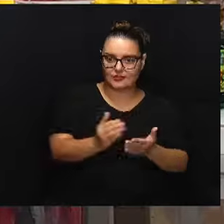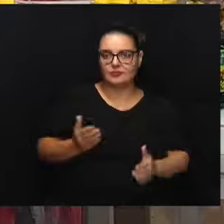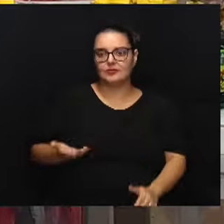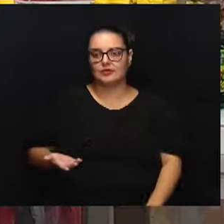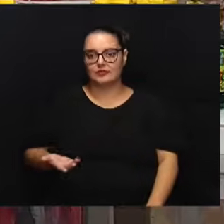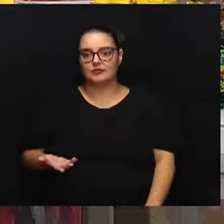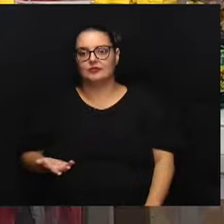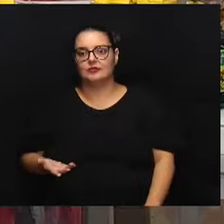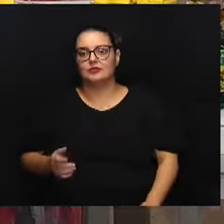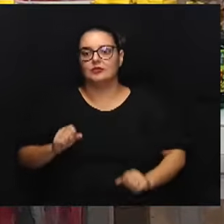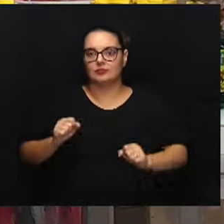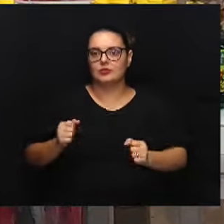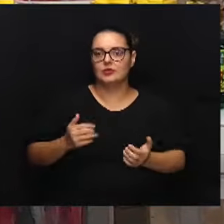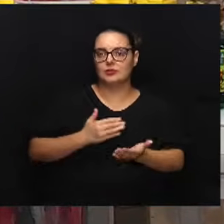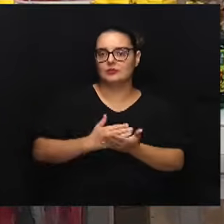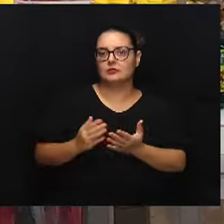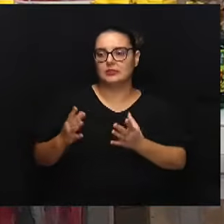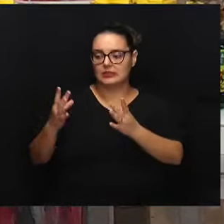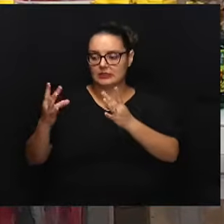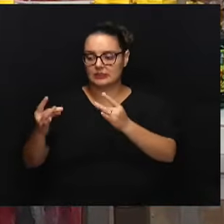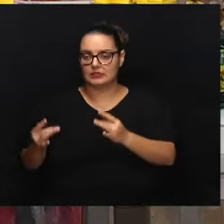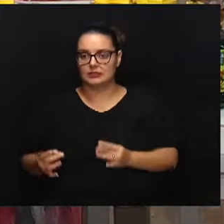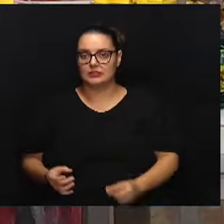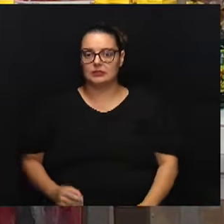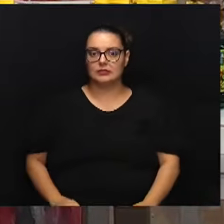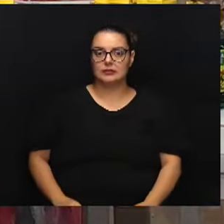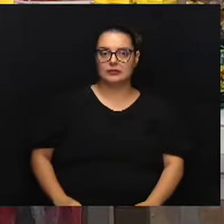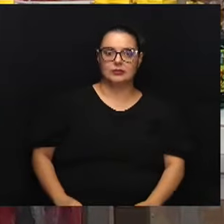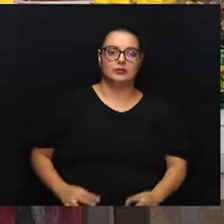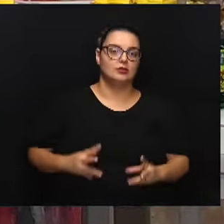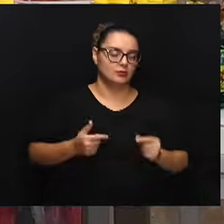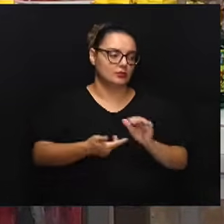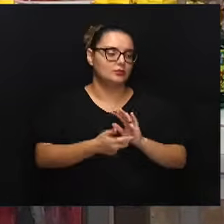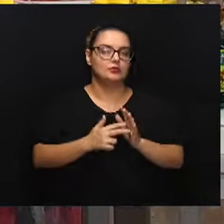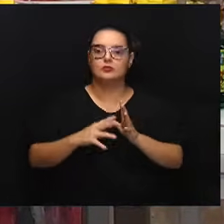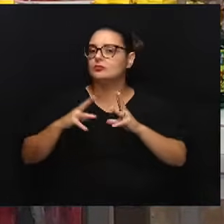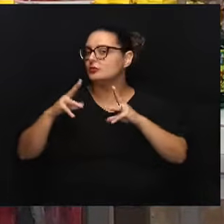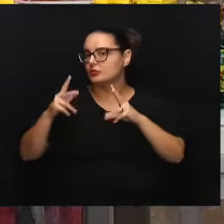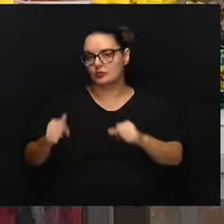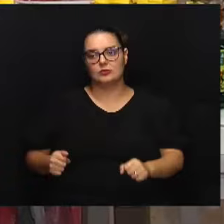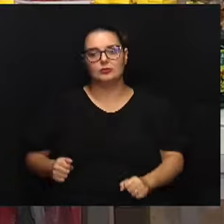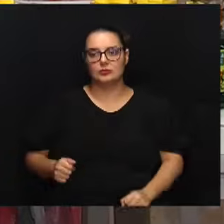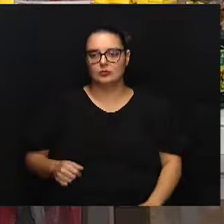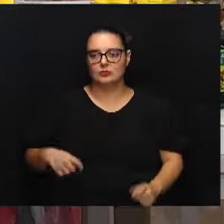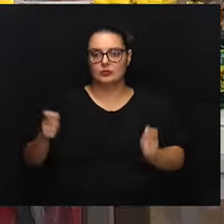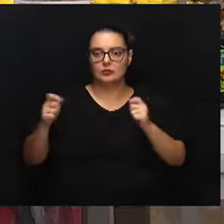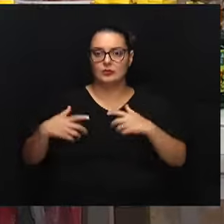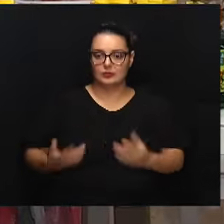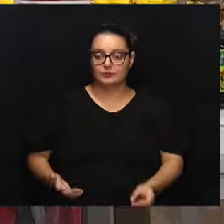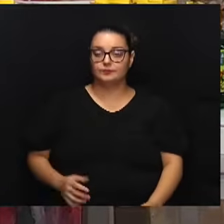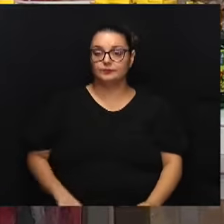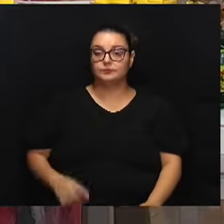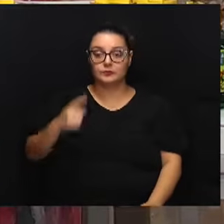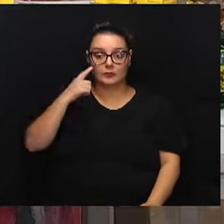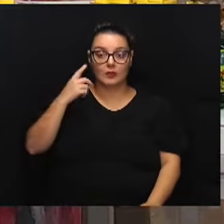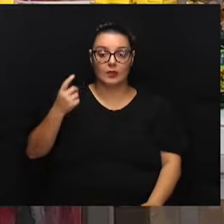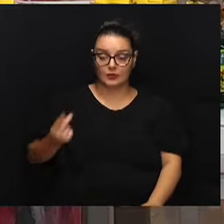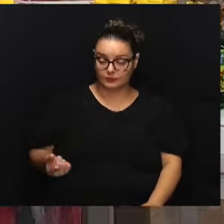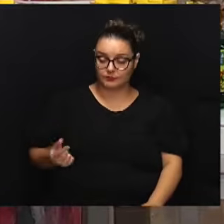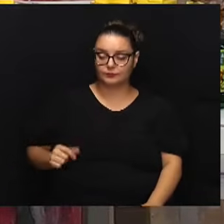a gente poder começar a explorar certos... Todos os sentidos. Todos os mais possíveis. Então essas ideias, agora a gente